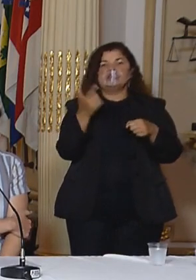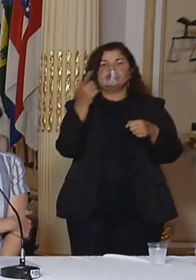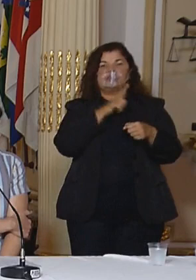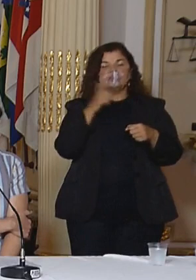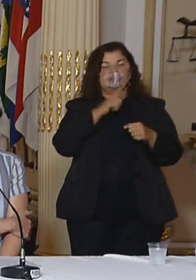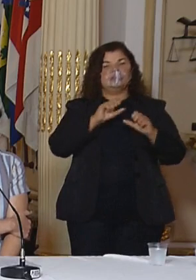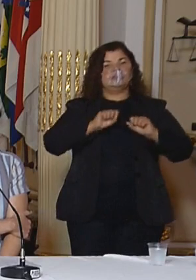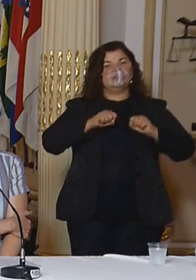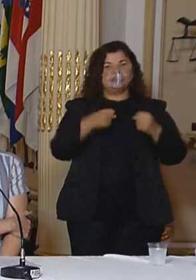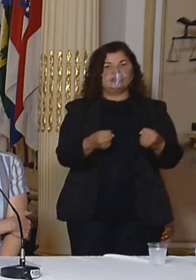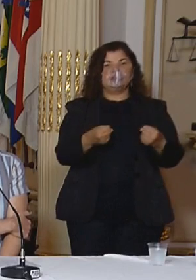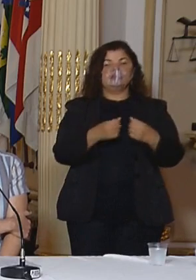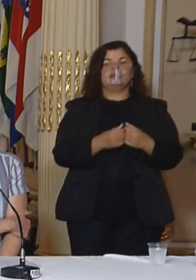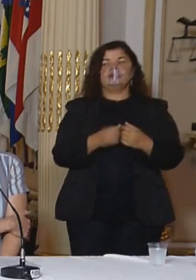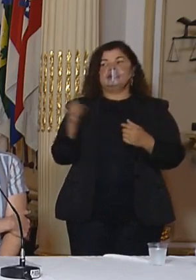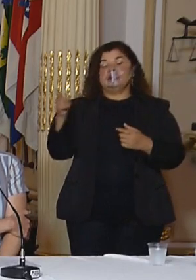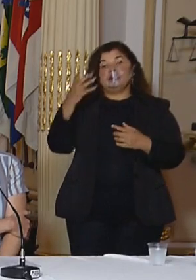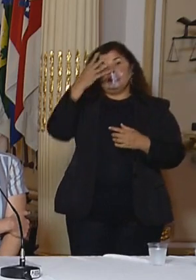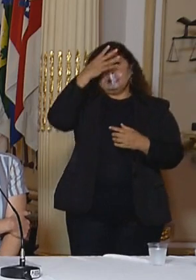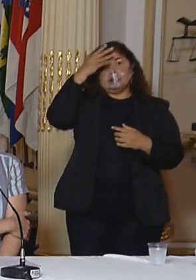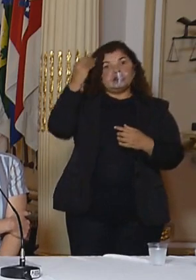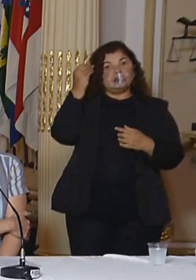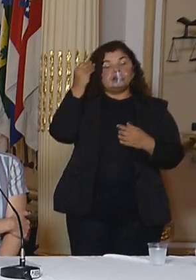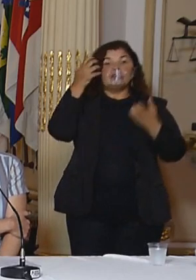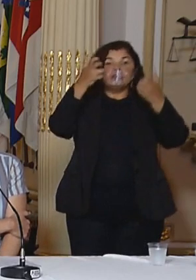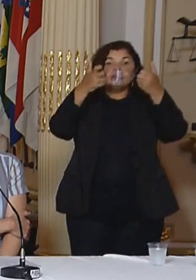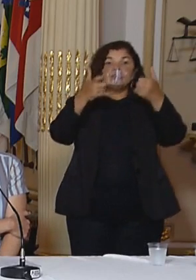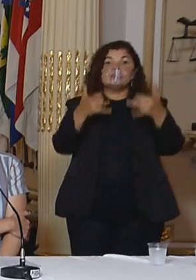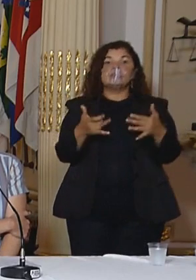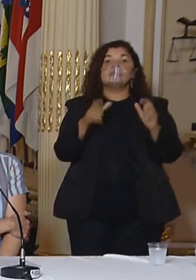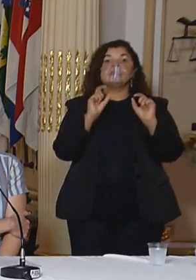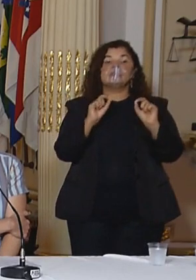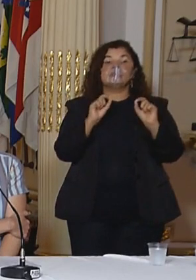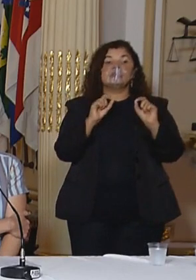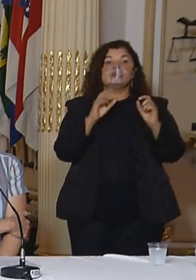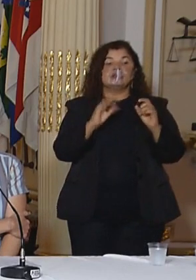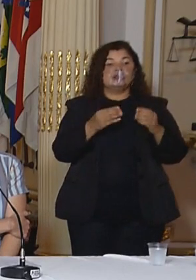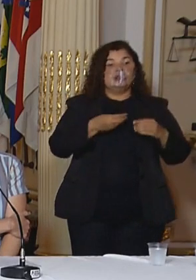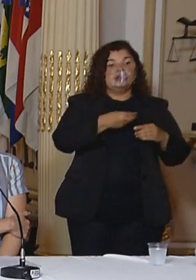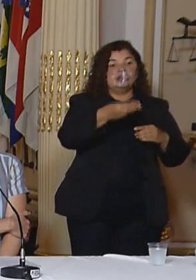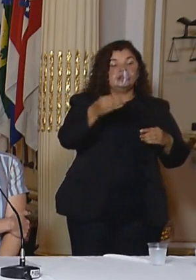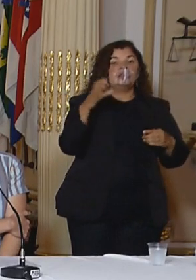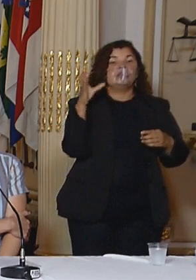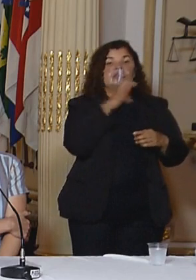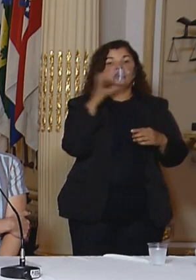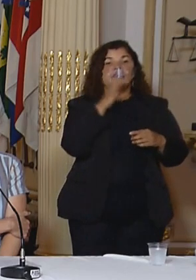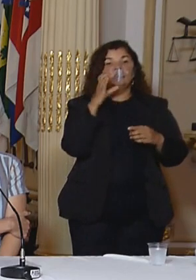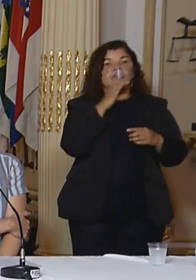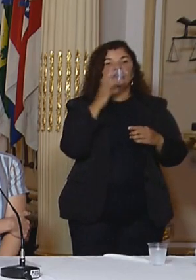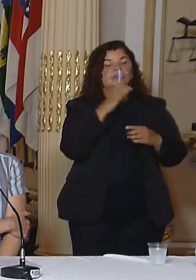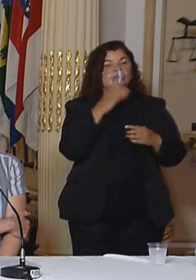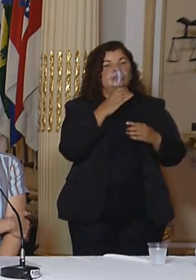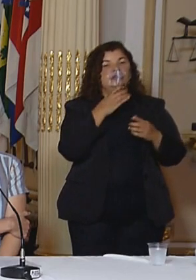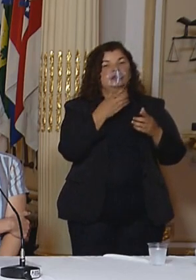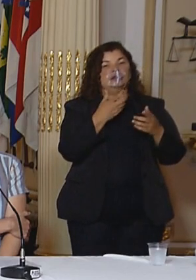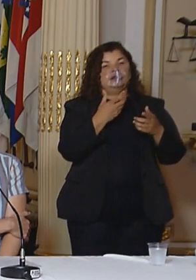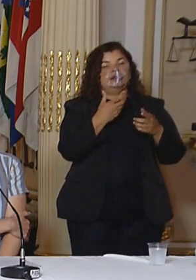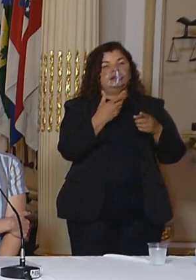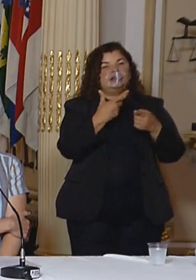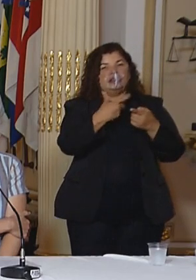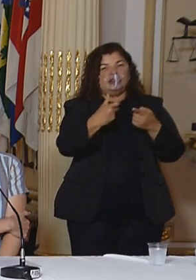desafio. Eu esqueci de uma coisa muito importante, que foi a distribuição de testes rápidos, né, doutor Jailson? Nós temos